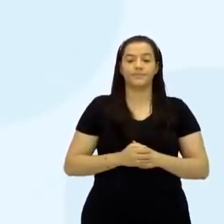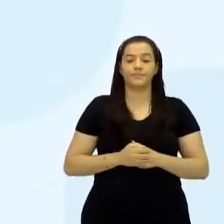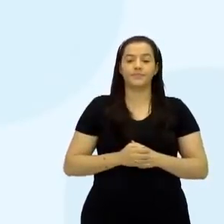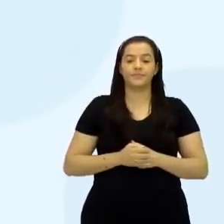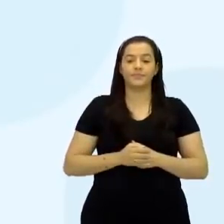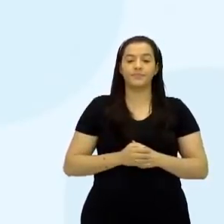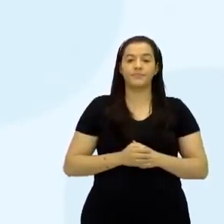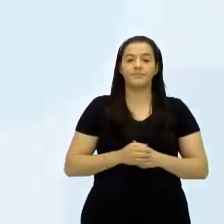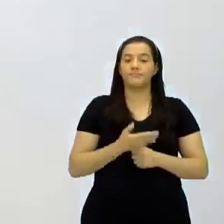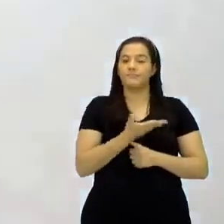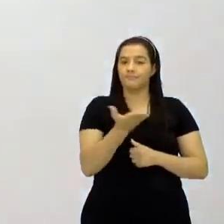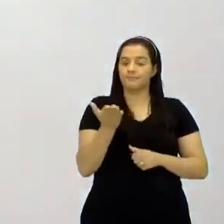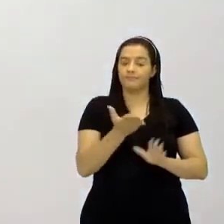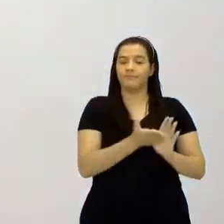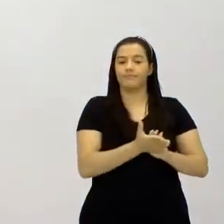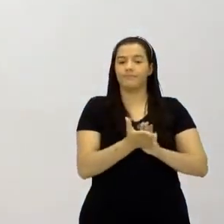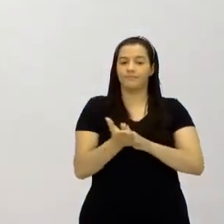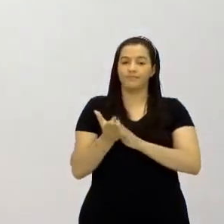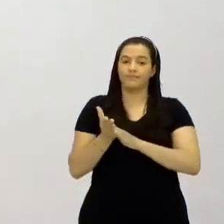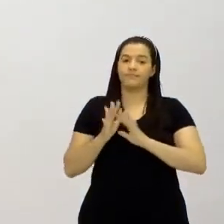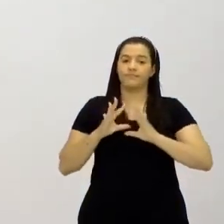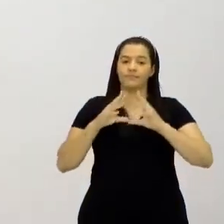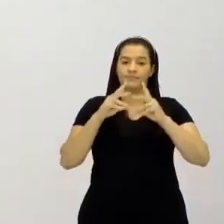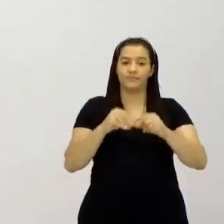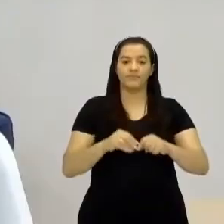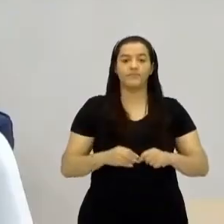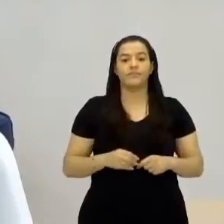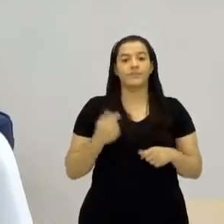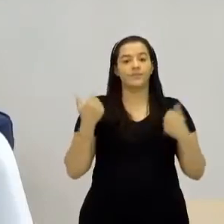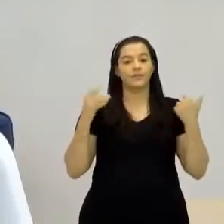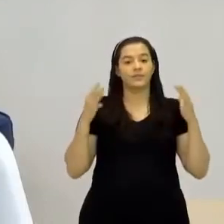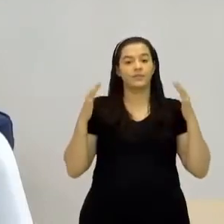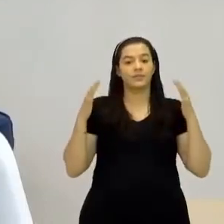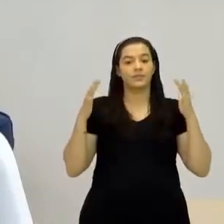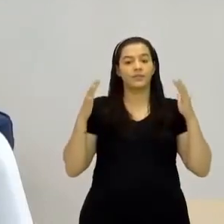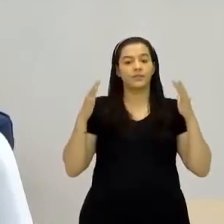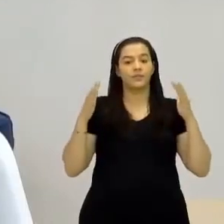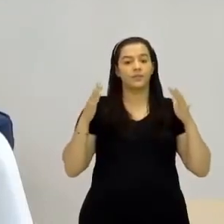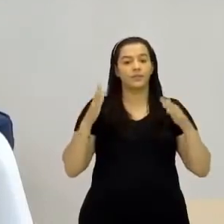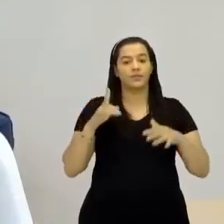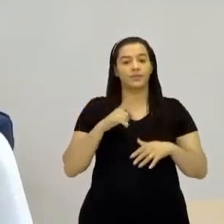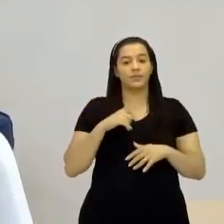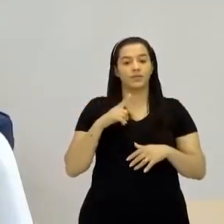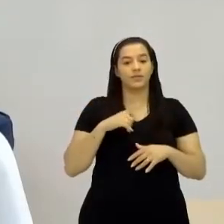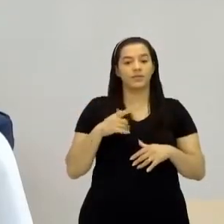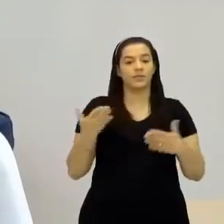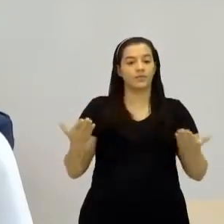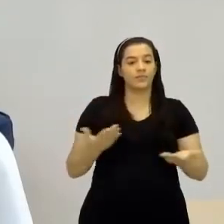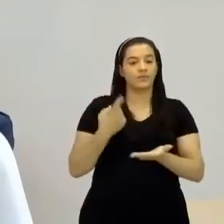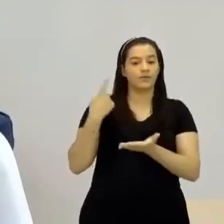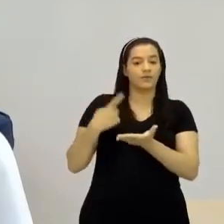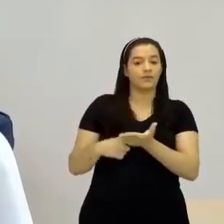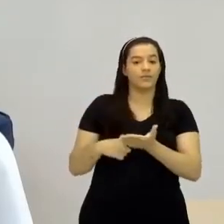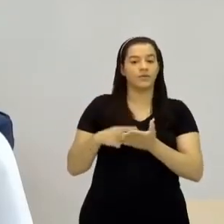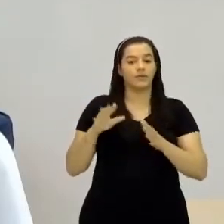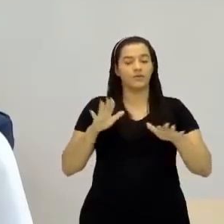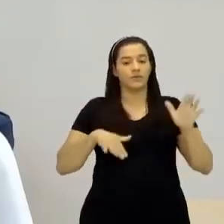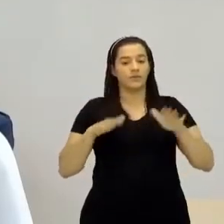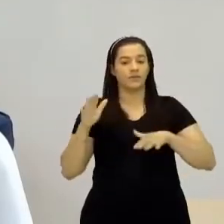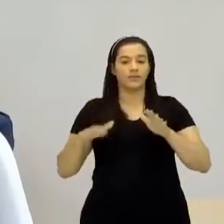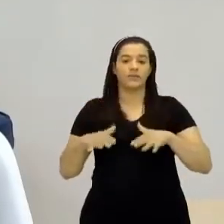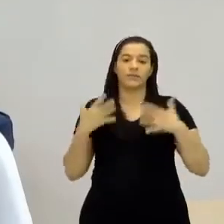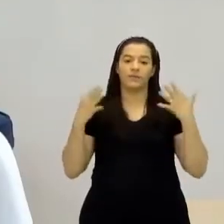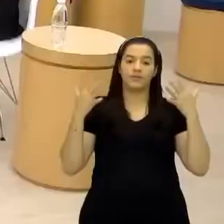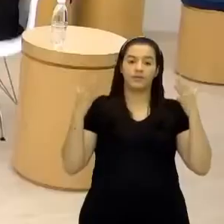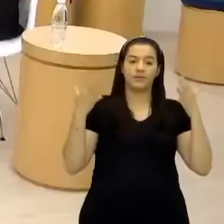800. Parabéns aos envolvidos, né? Nós temos aplausos aí, vou pedir para o nosso diretor, eu já não combinei. Normalmente eu combino uns aplausos,